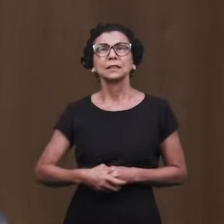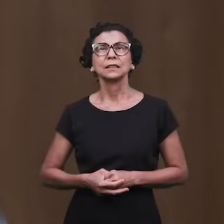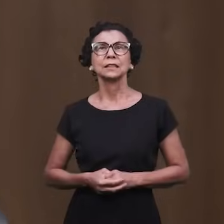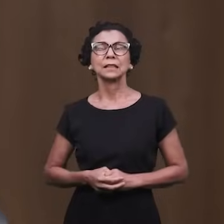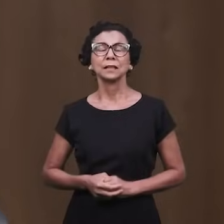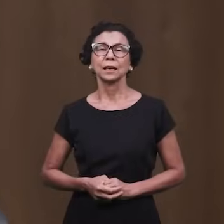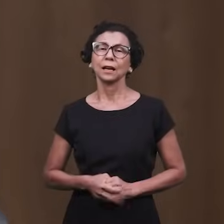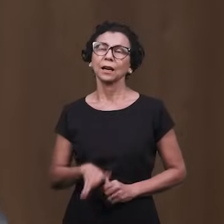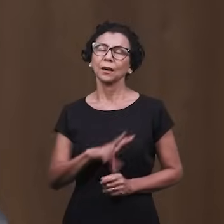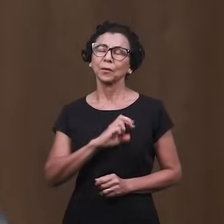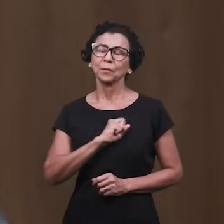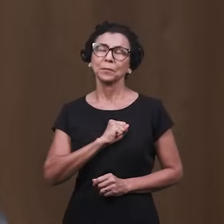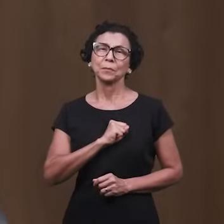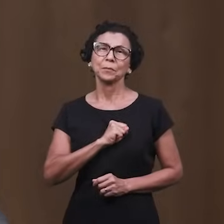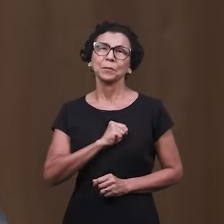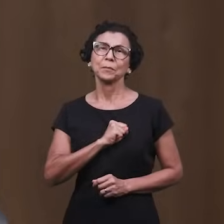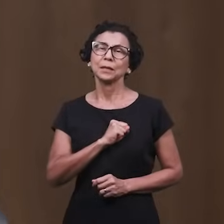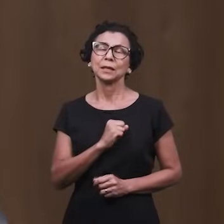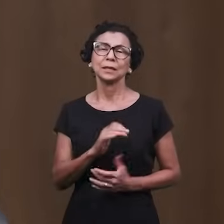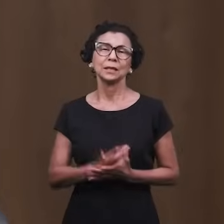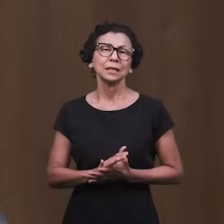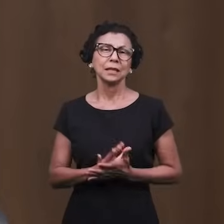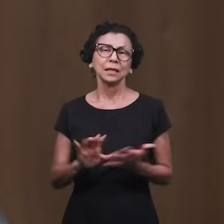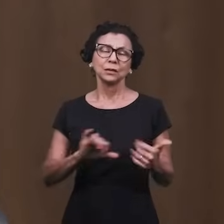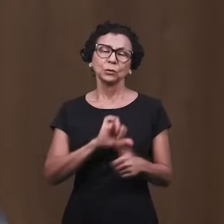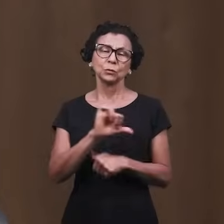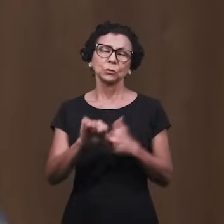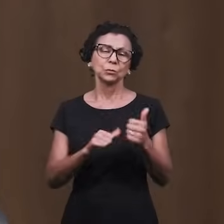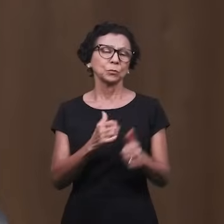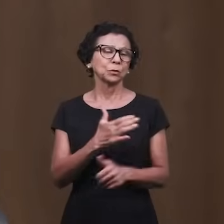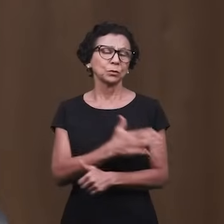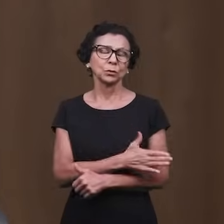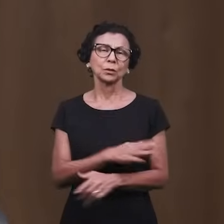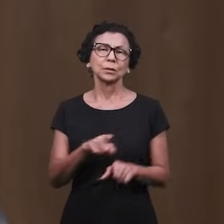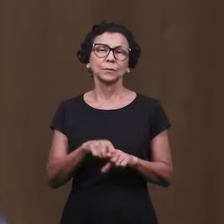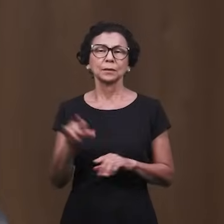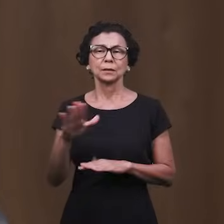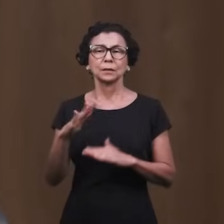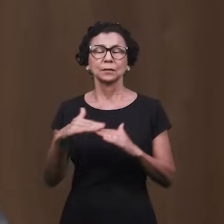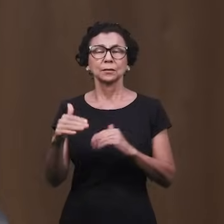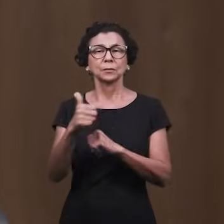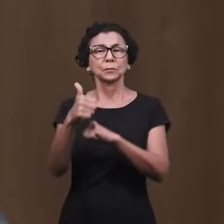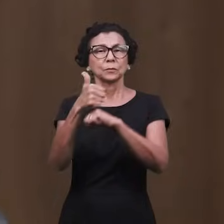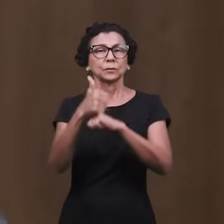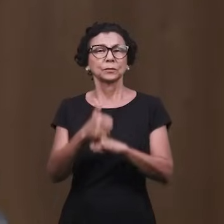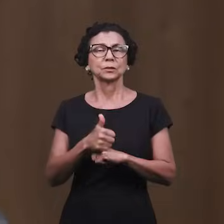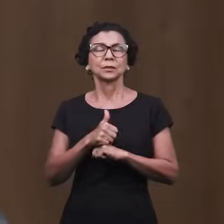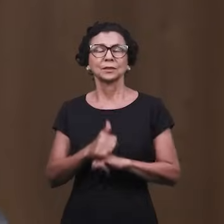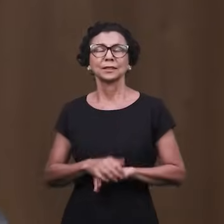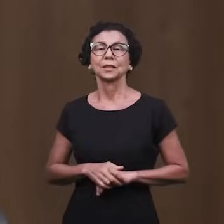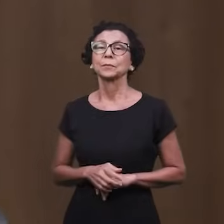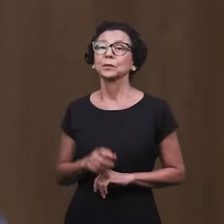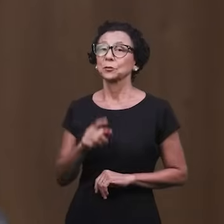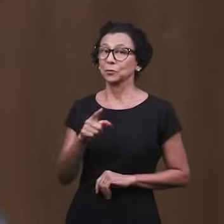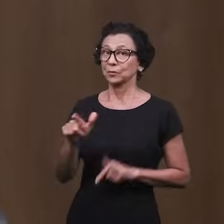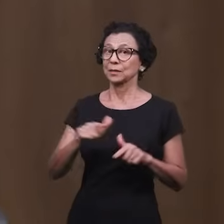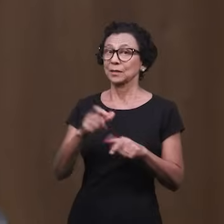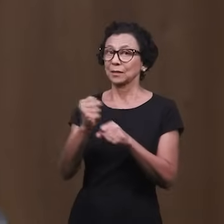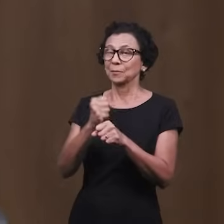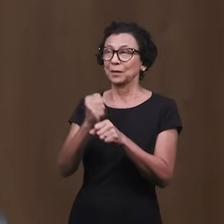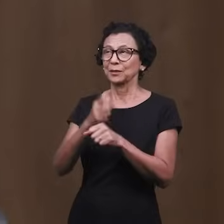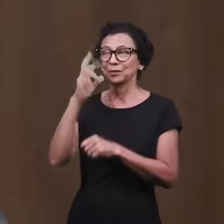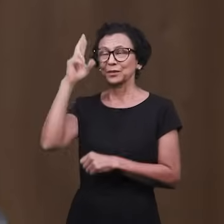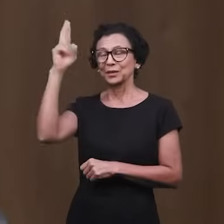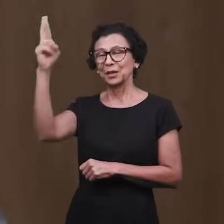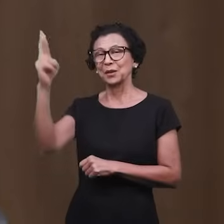me apaixonei. E mudou totalmente a minha vida. Profissionalmente também, eu costumo dizer que quando você dedica algo ao Senhor, o Senhor te recompensa